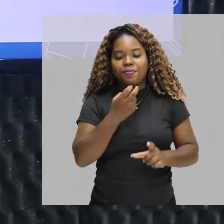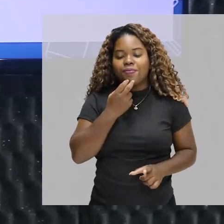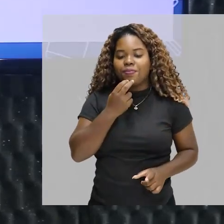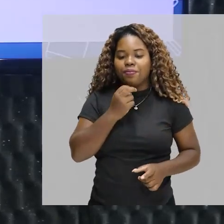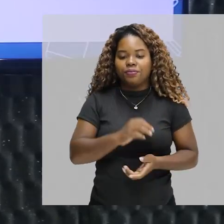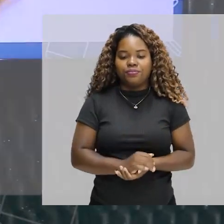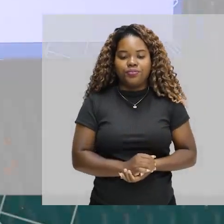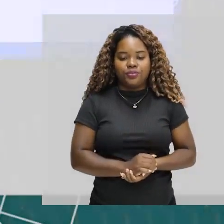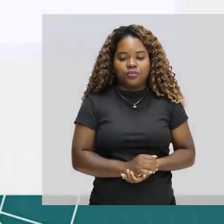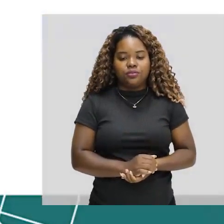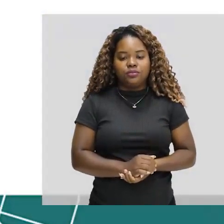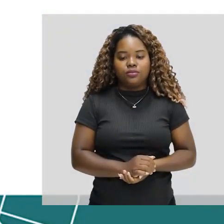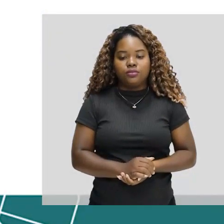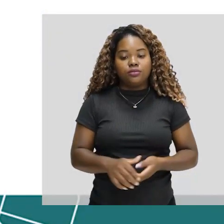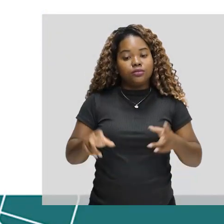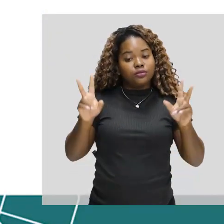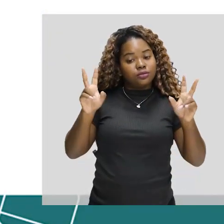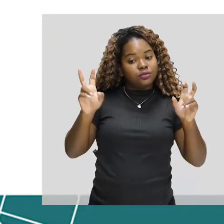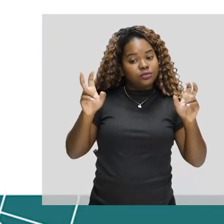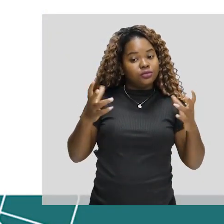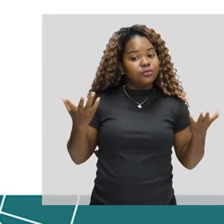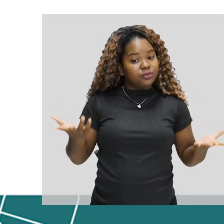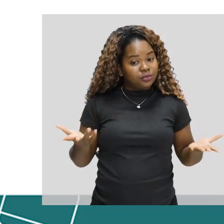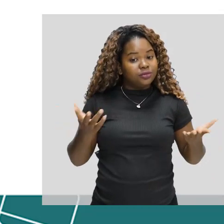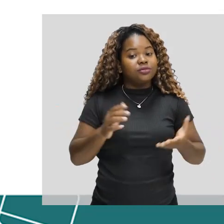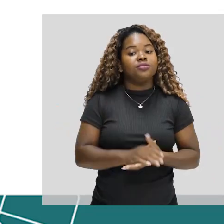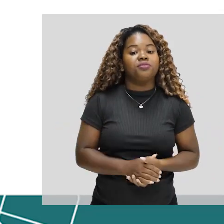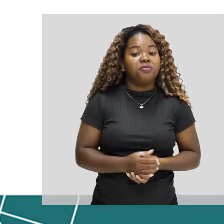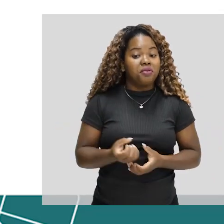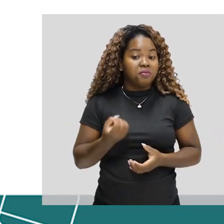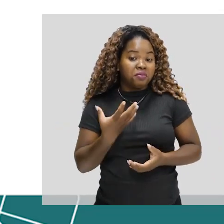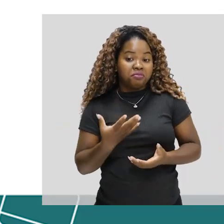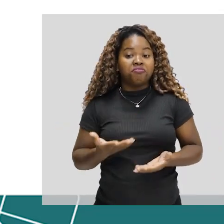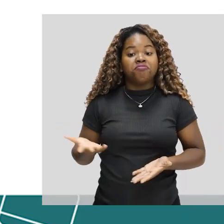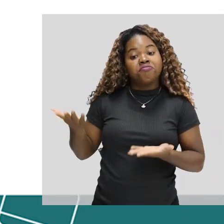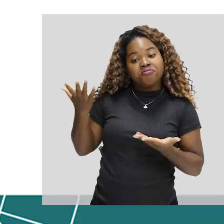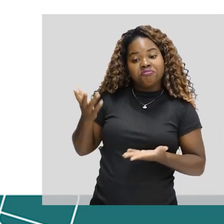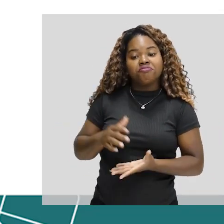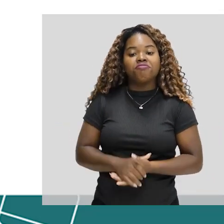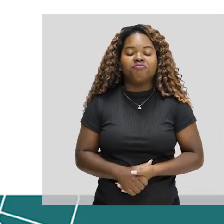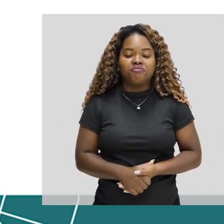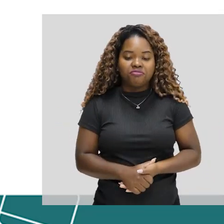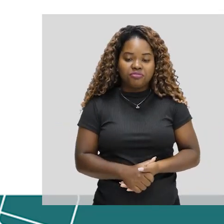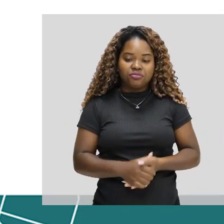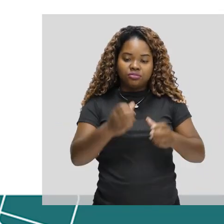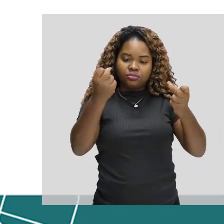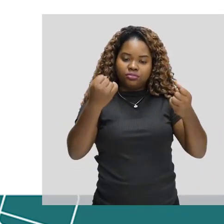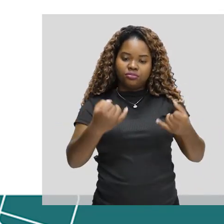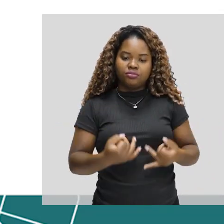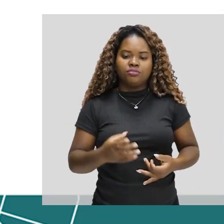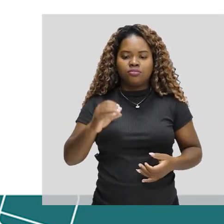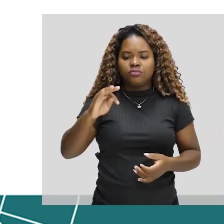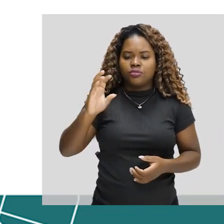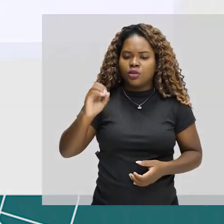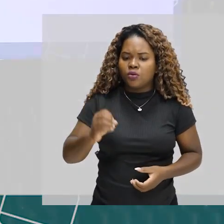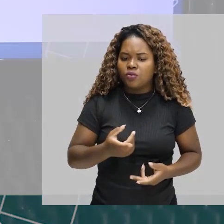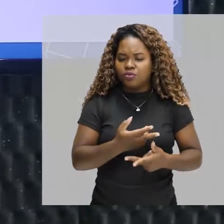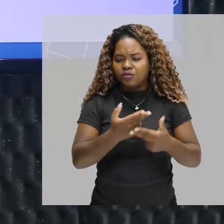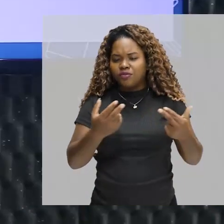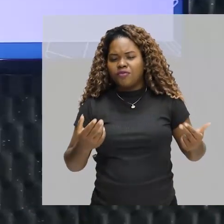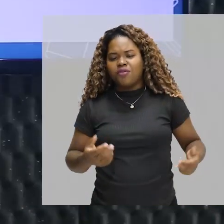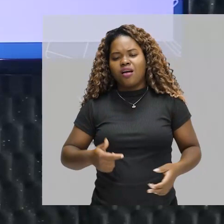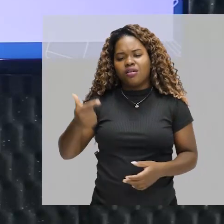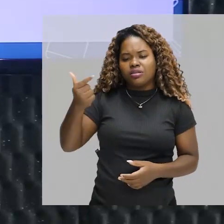Bom, o título da aula é interessante, né? Quem conta um conto aumenta um ponto. Vamos falar de conto, conto de fadas, um